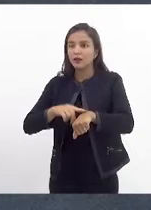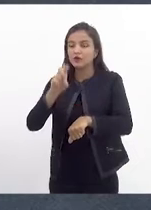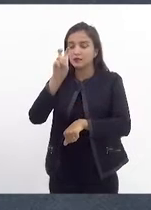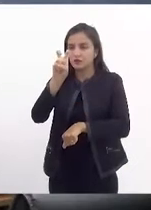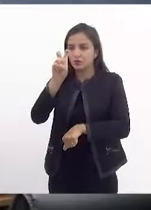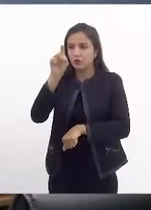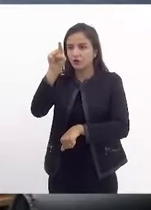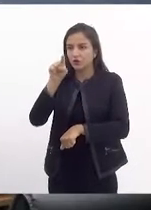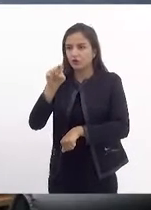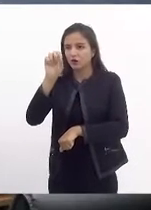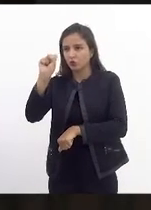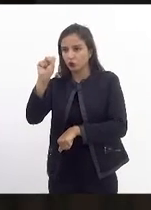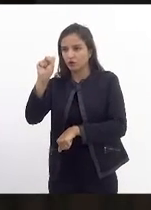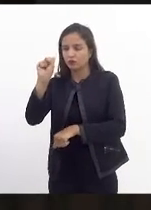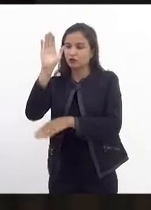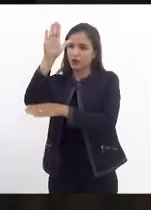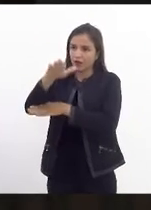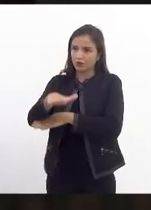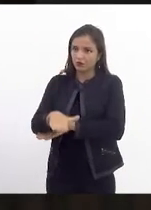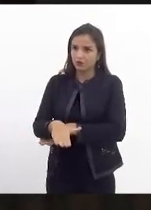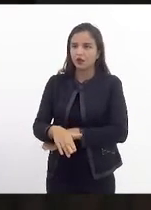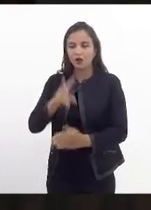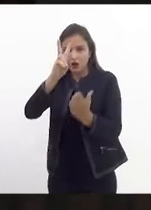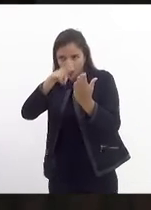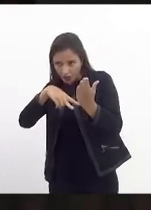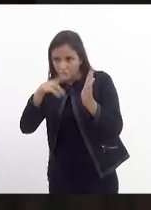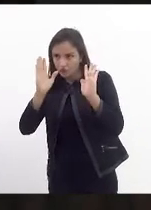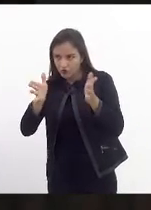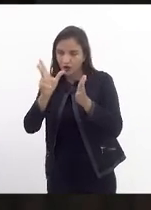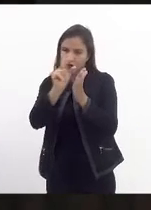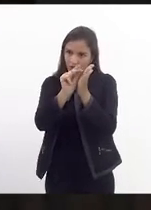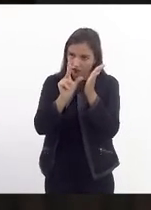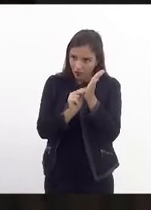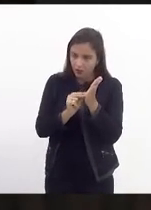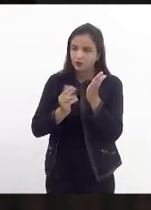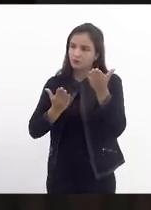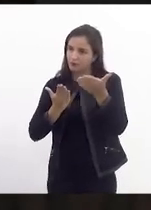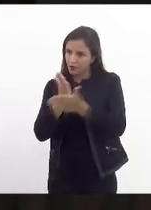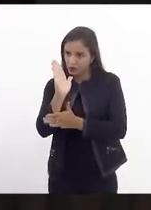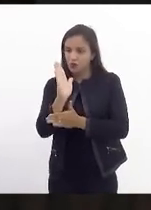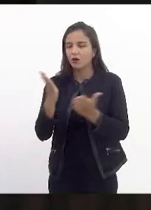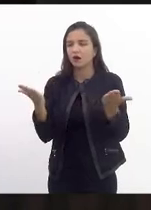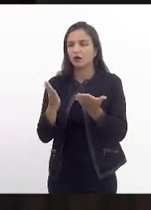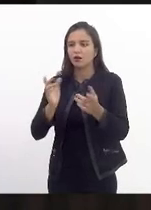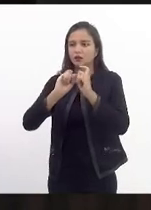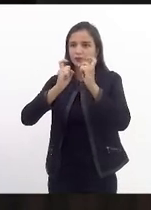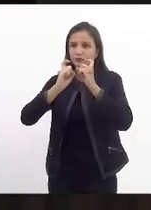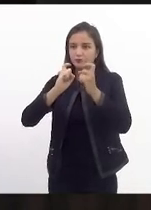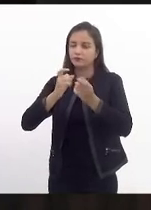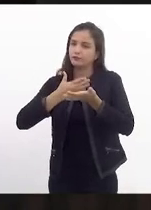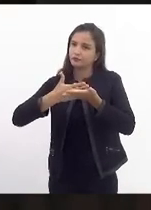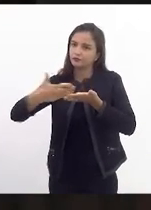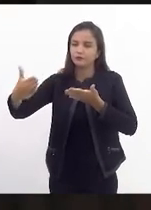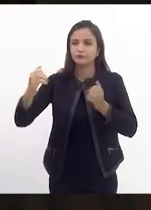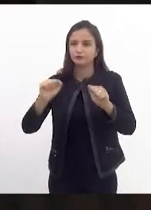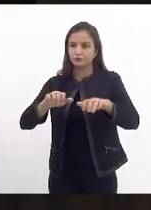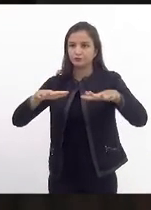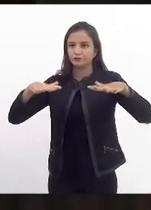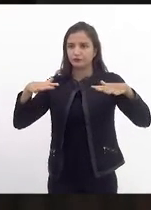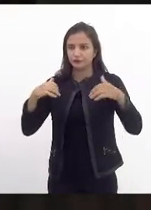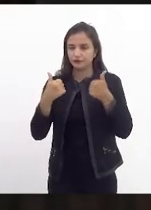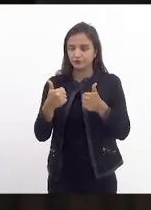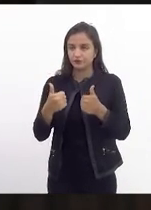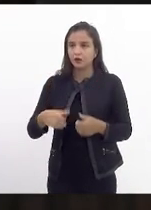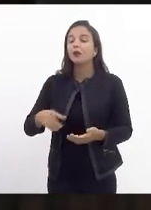17h08. Lida e aprovada a ata, passa-se ao expediente inicial. Primeiro orador inscrito é o